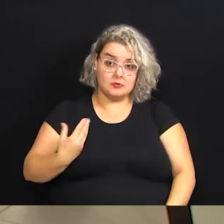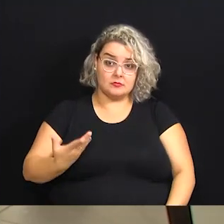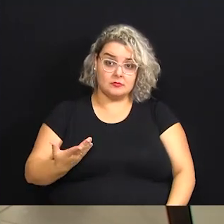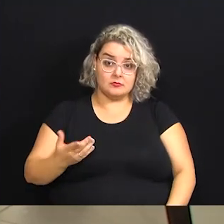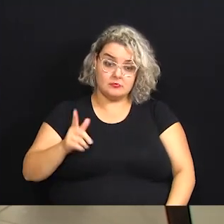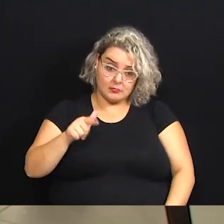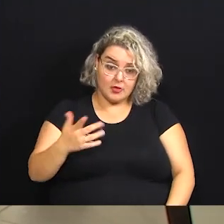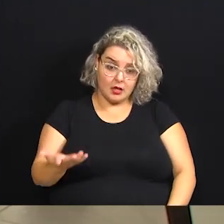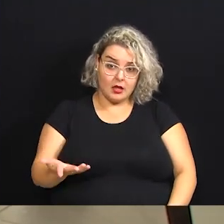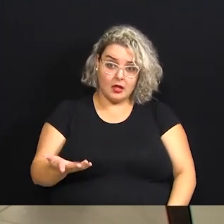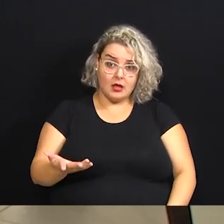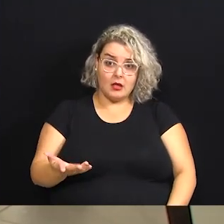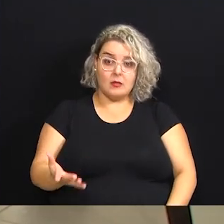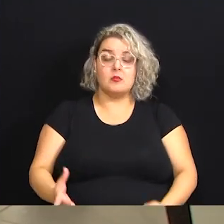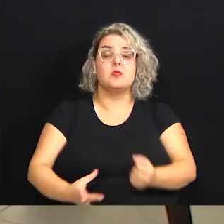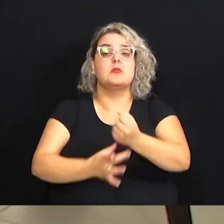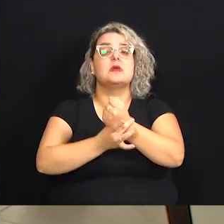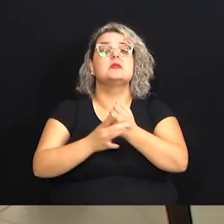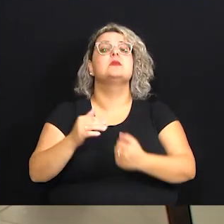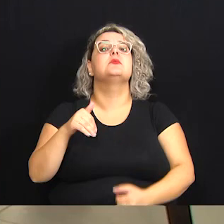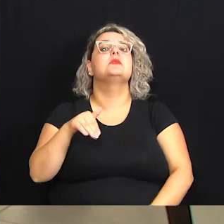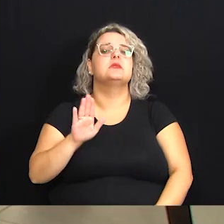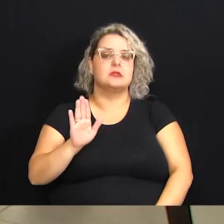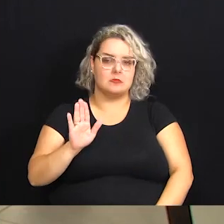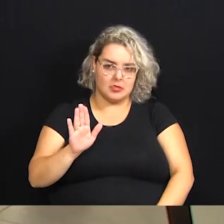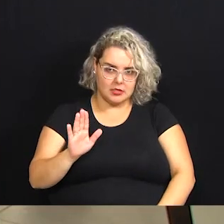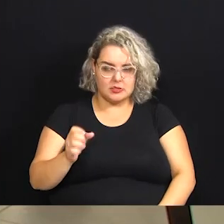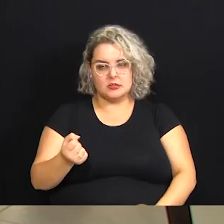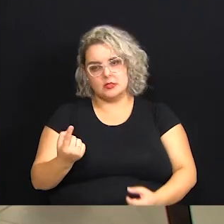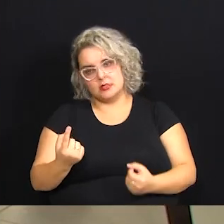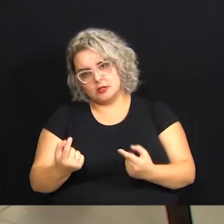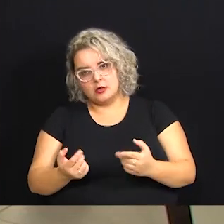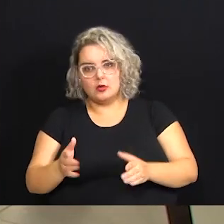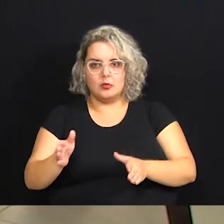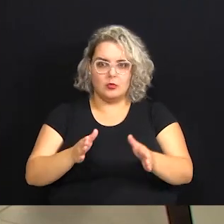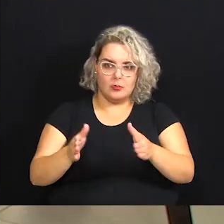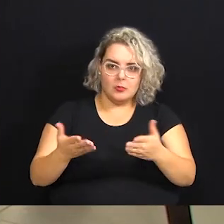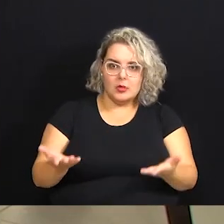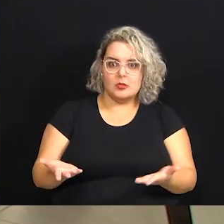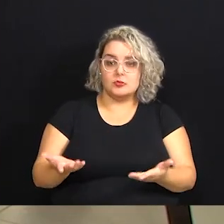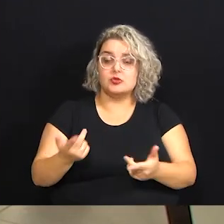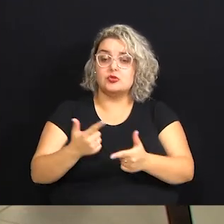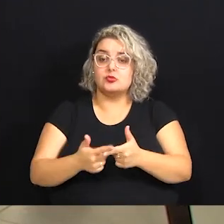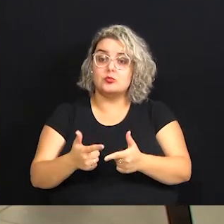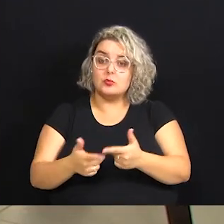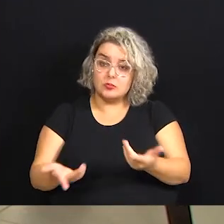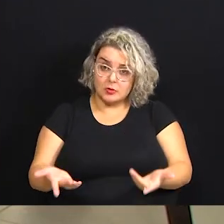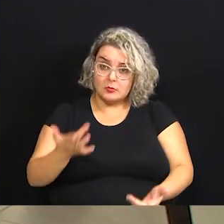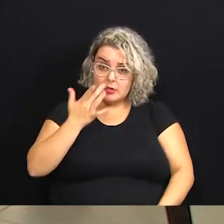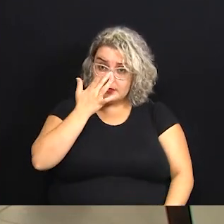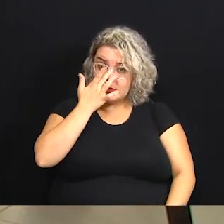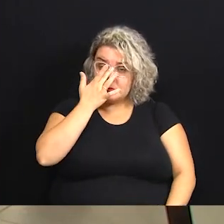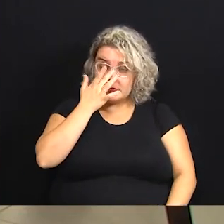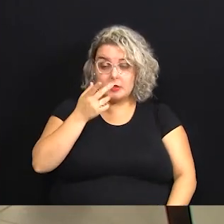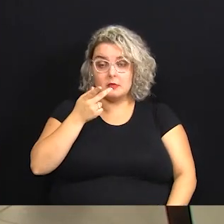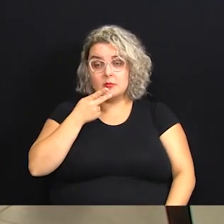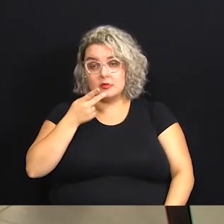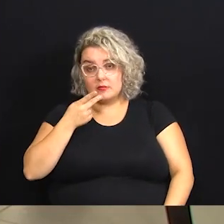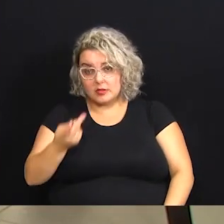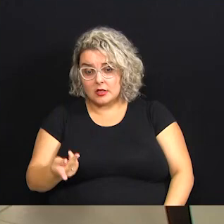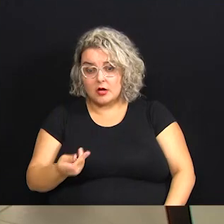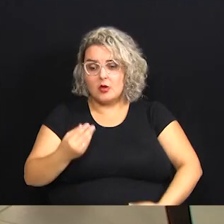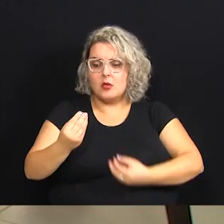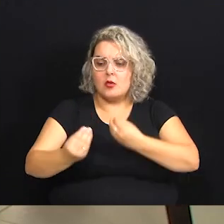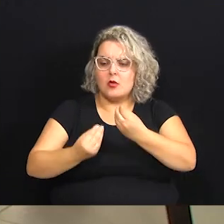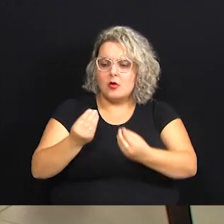é, como o nome já diz, é para dar uma segurança em algum momento de alguma intercorrência. E para a gente falar sobre isso,